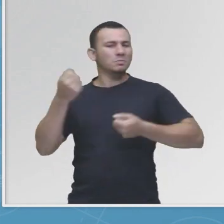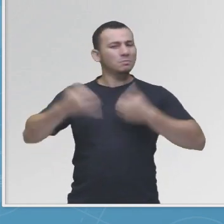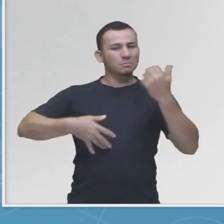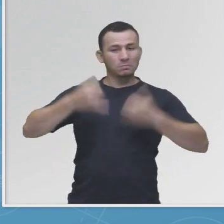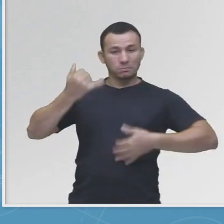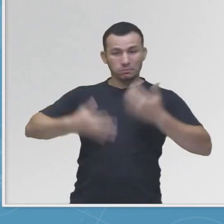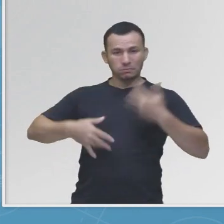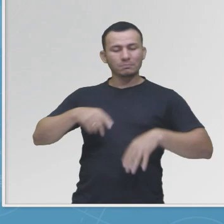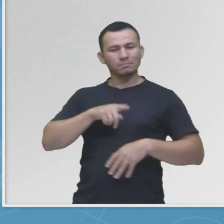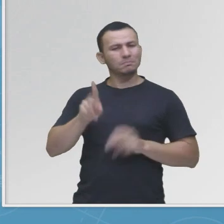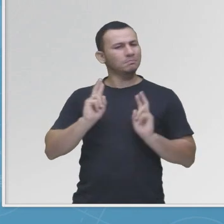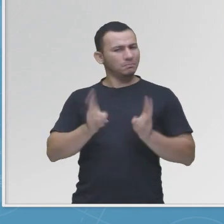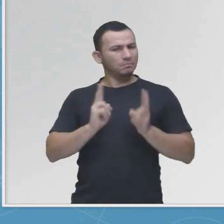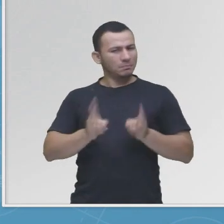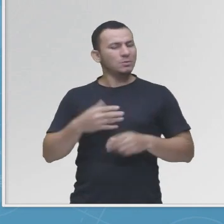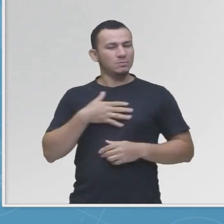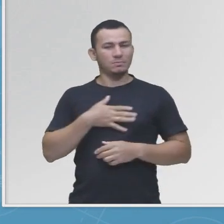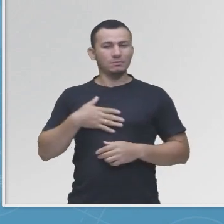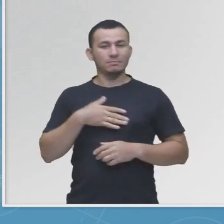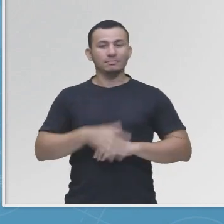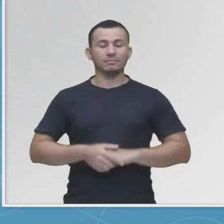Beleza, continue assim.